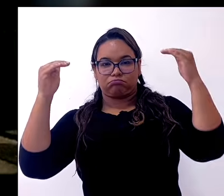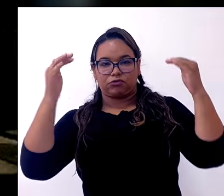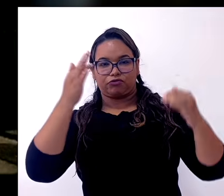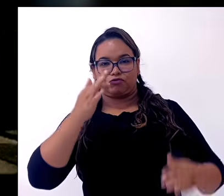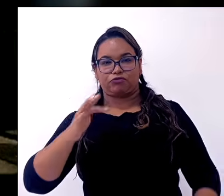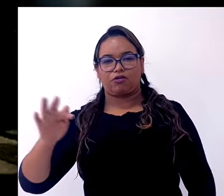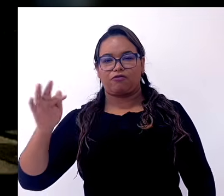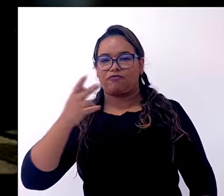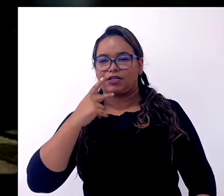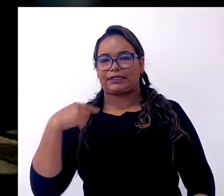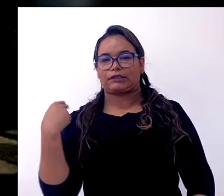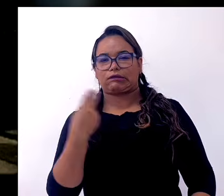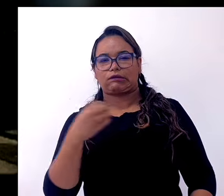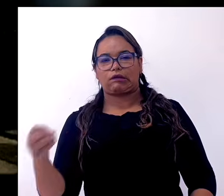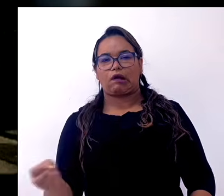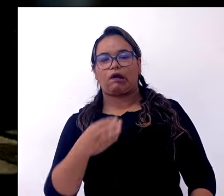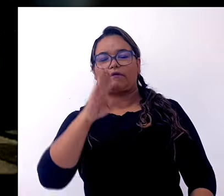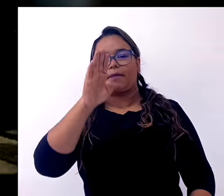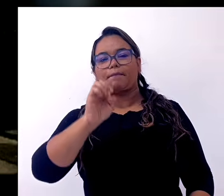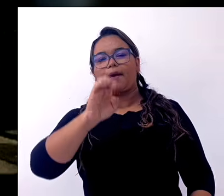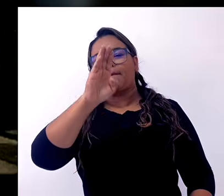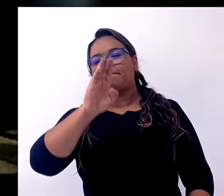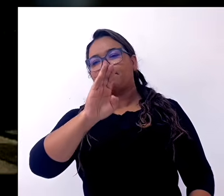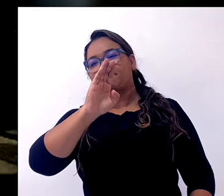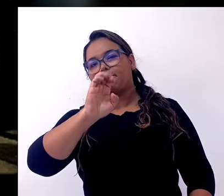foi construído exatamente como a Torre de Babel.